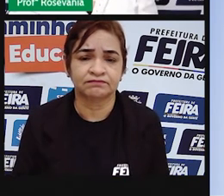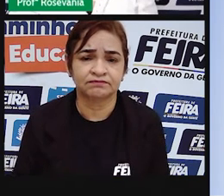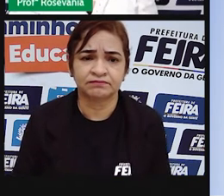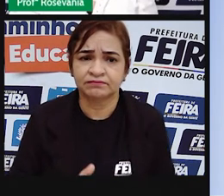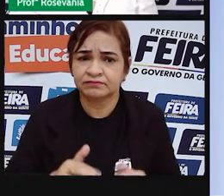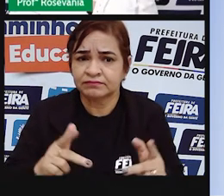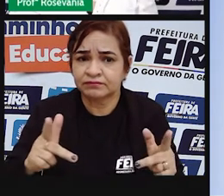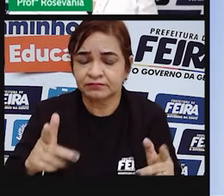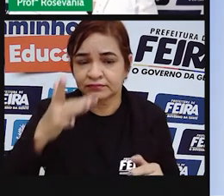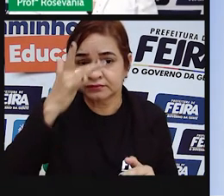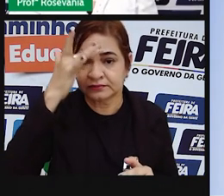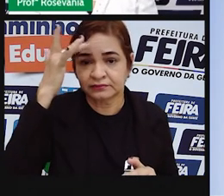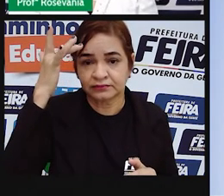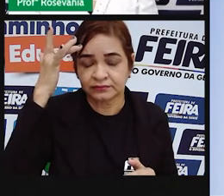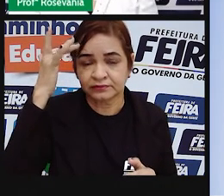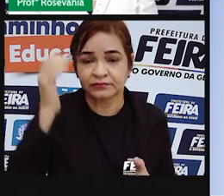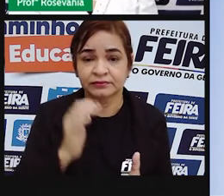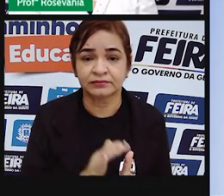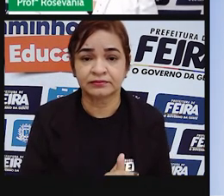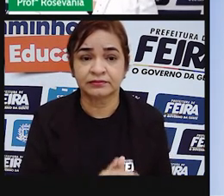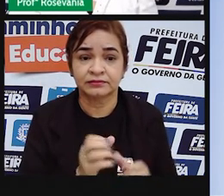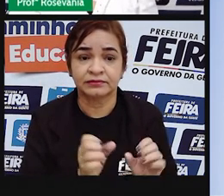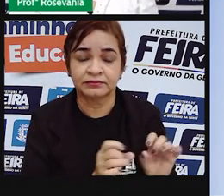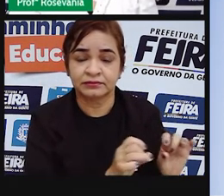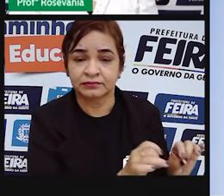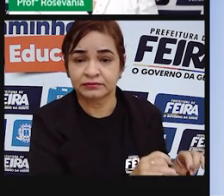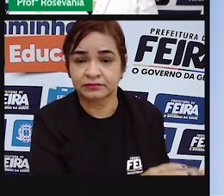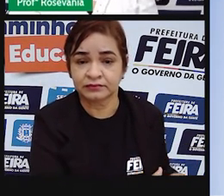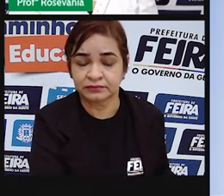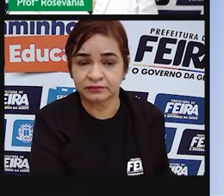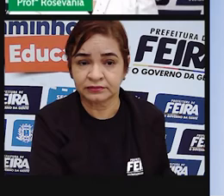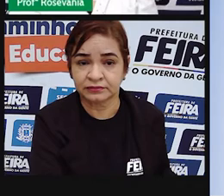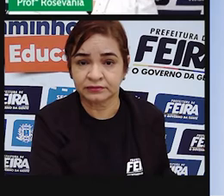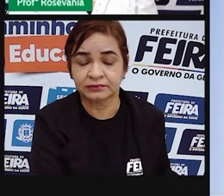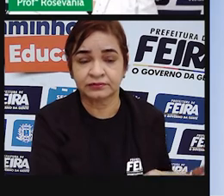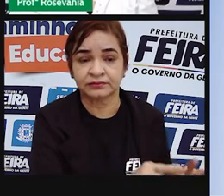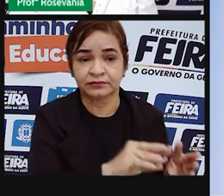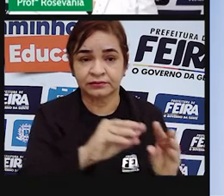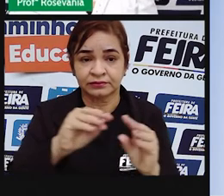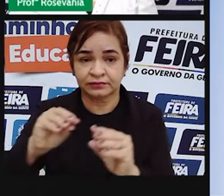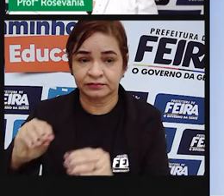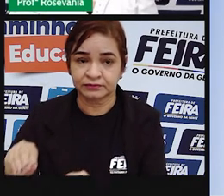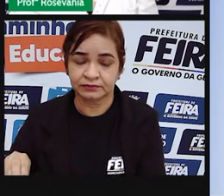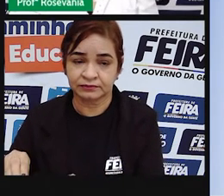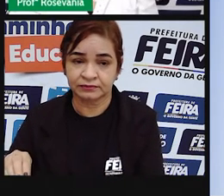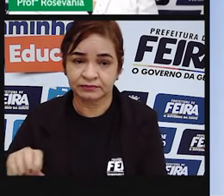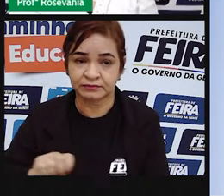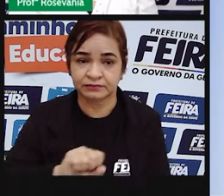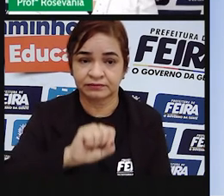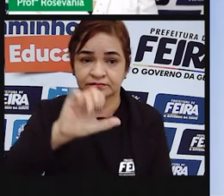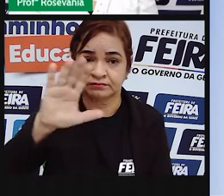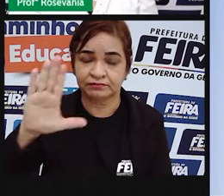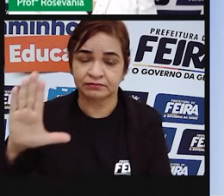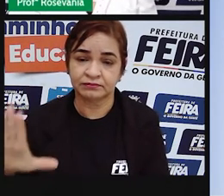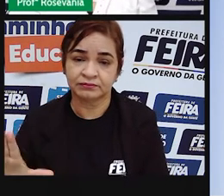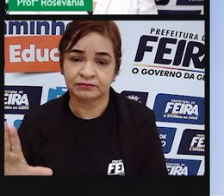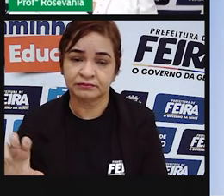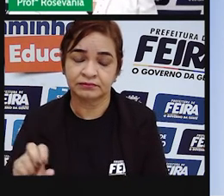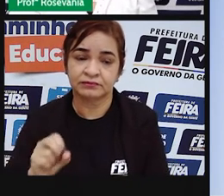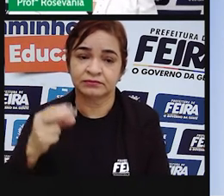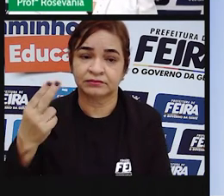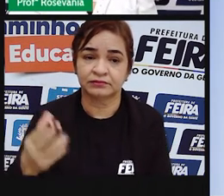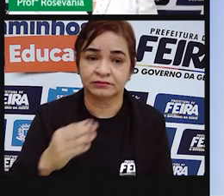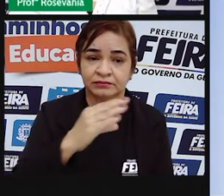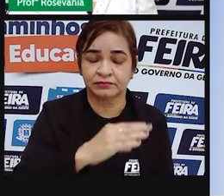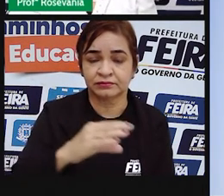muitos de seus habitantes que eles deixaram demorada Nordeste e foram morar na região Sudeste ou na